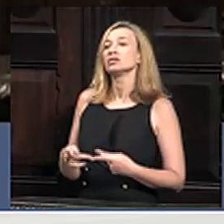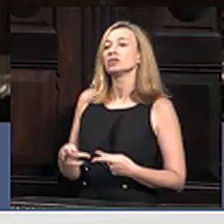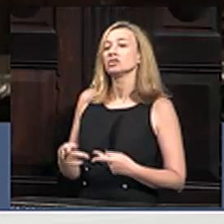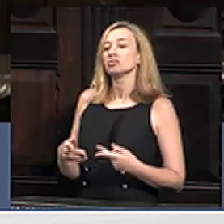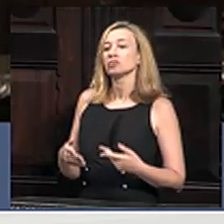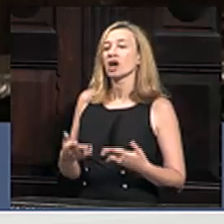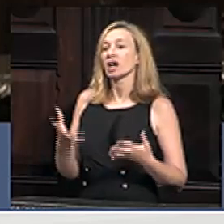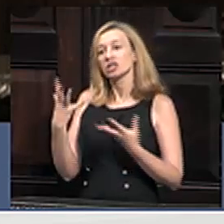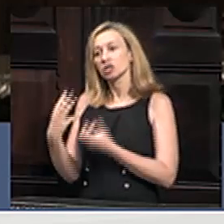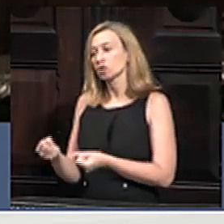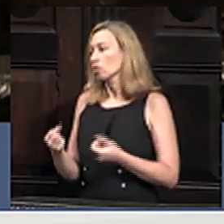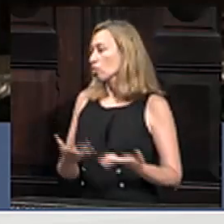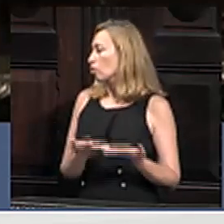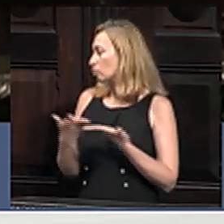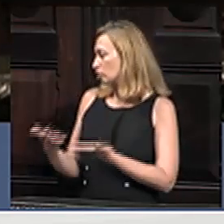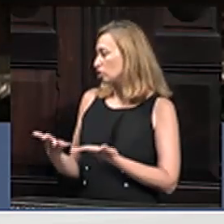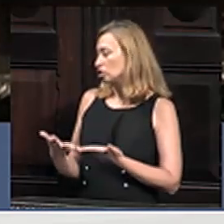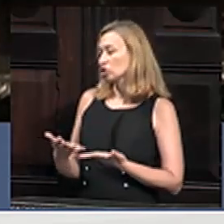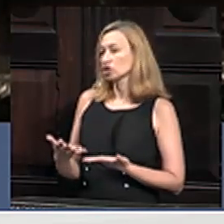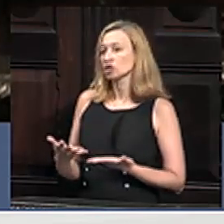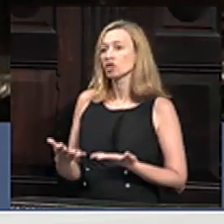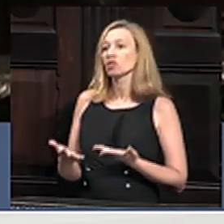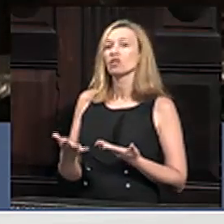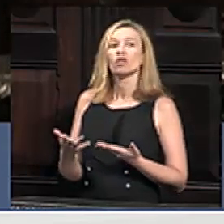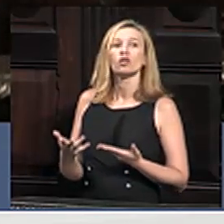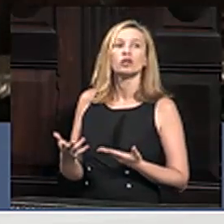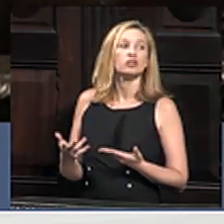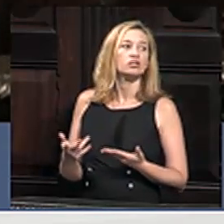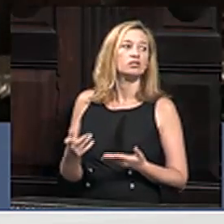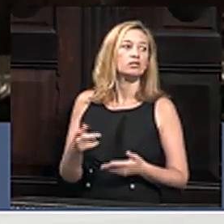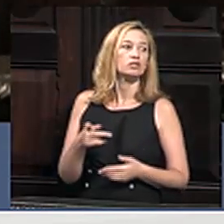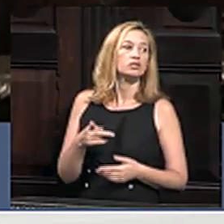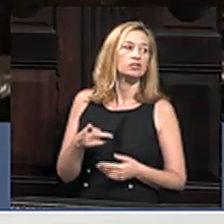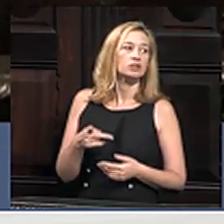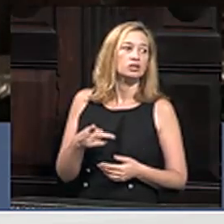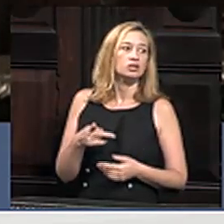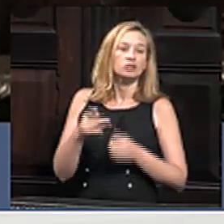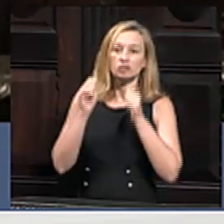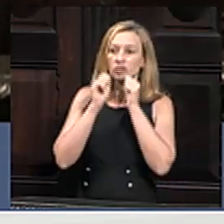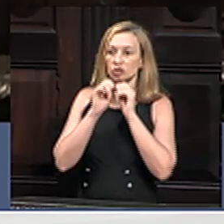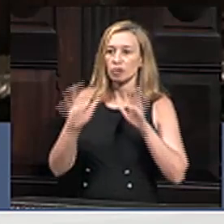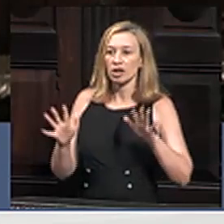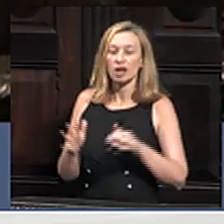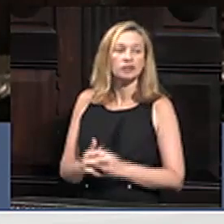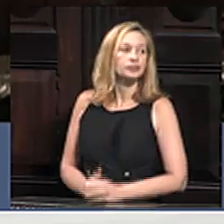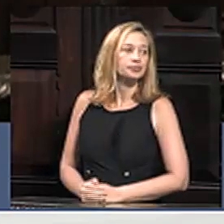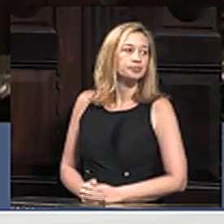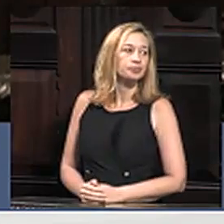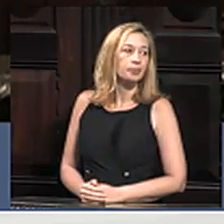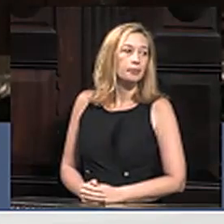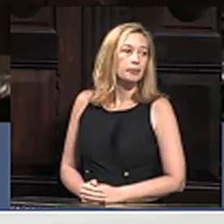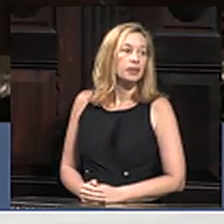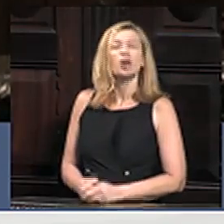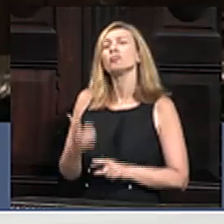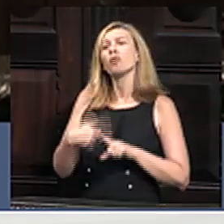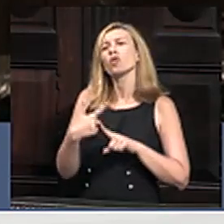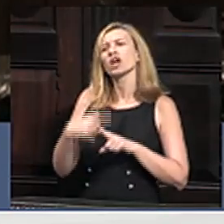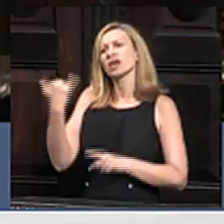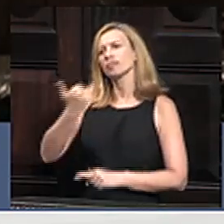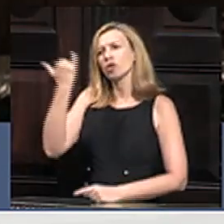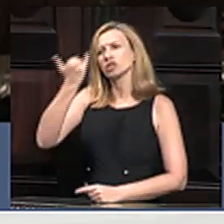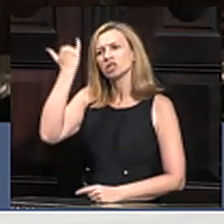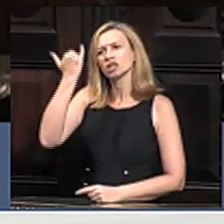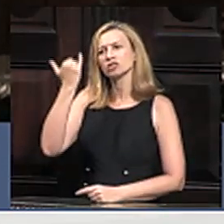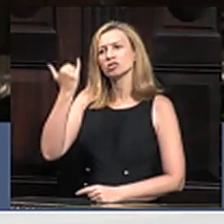convite. O convite foi divulgado amplamente. E por que é importante que ele